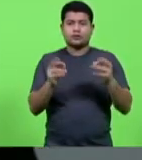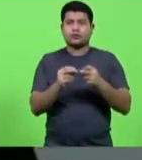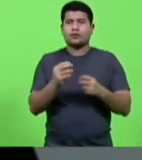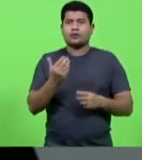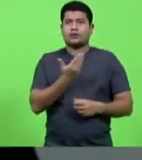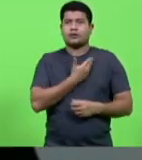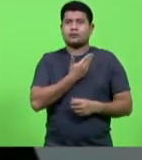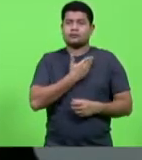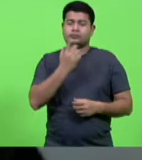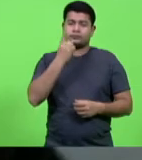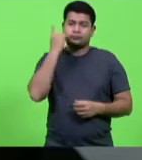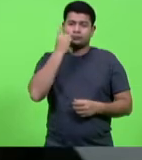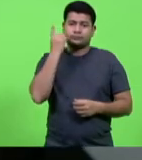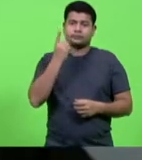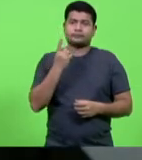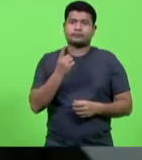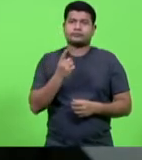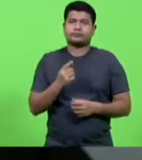Este é